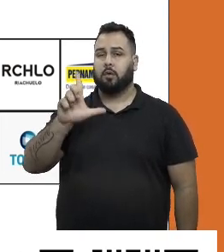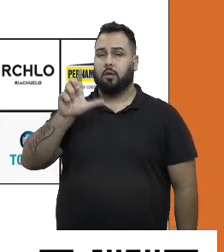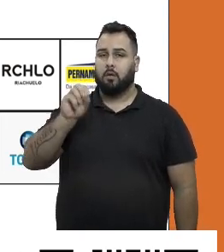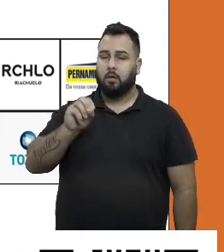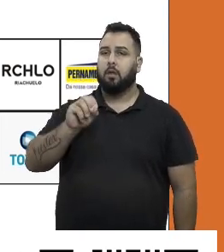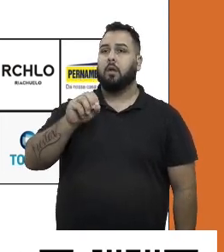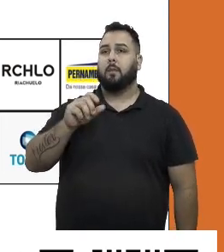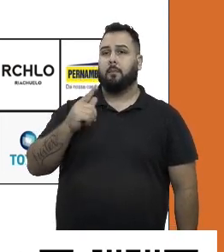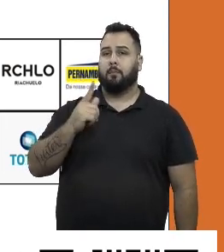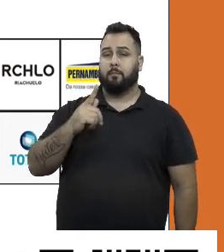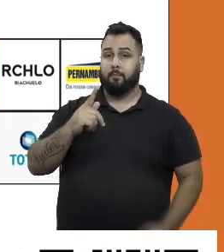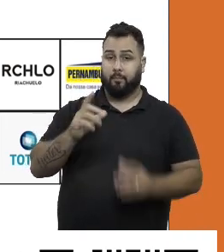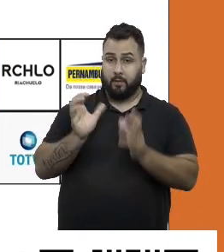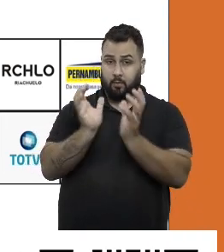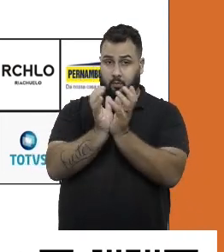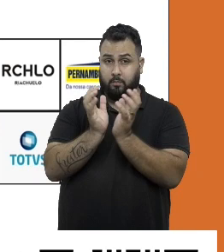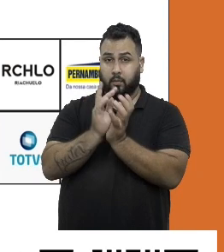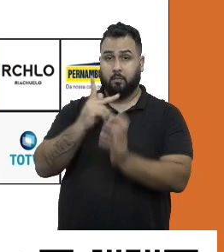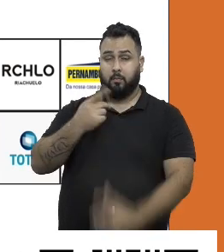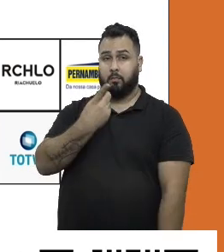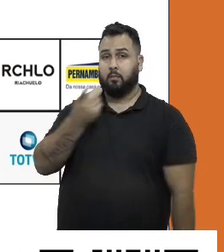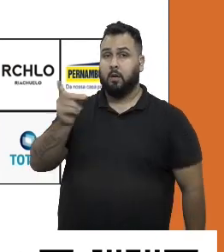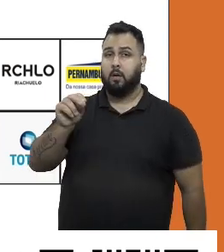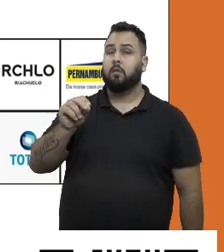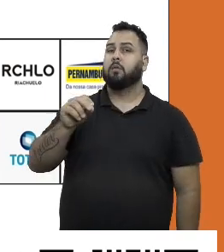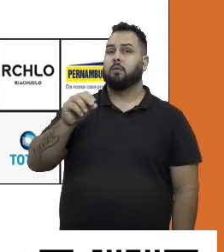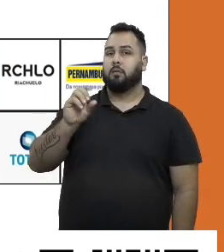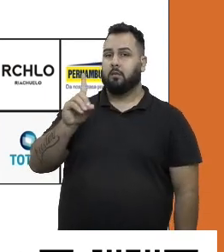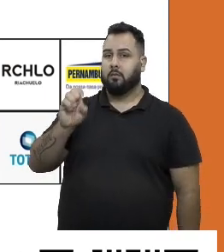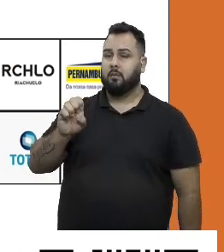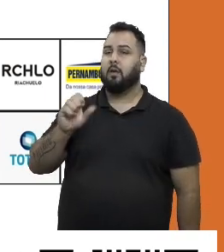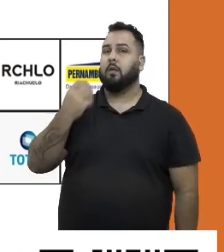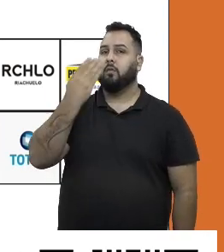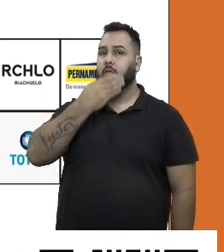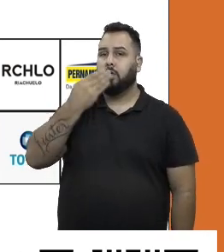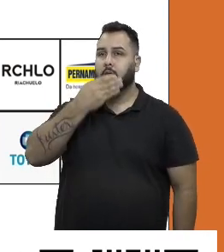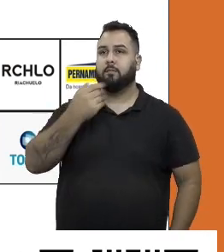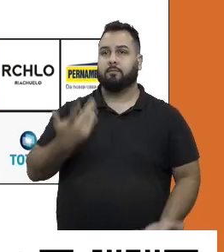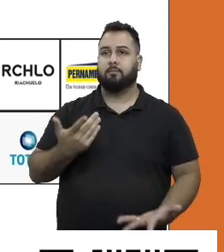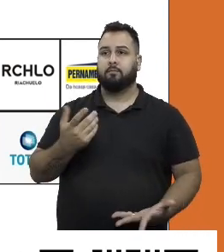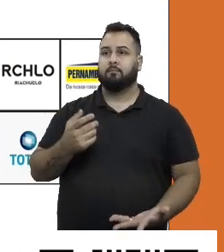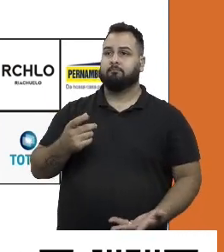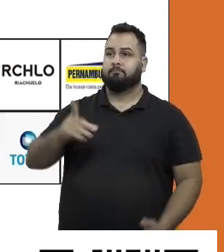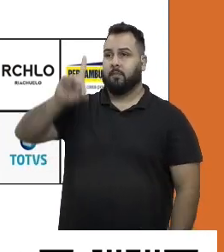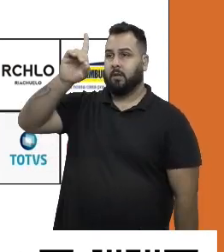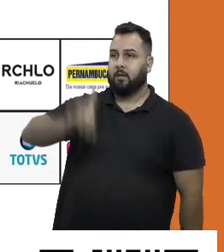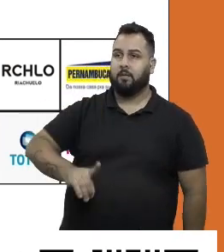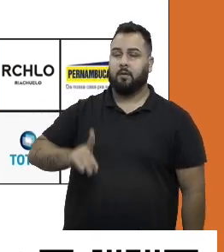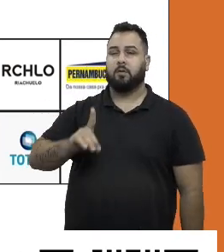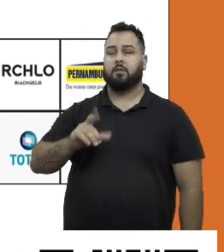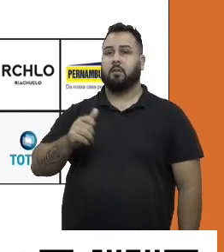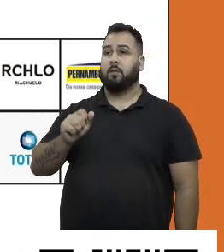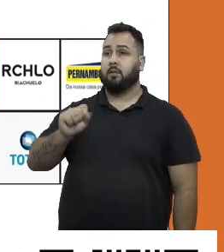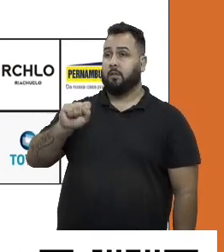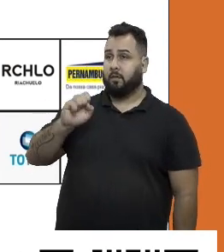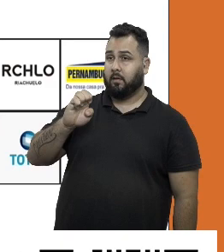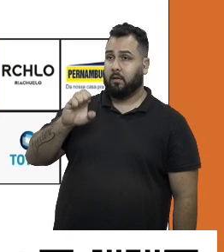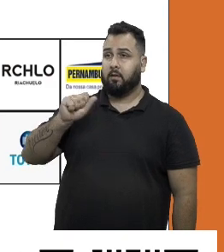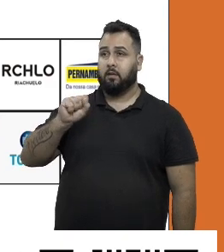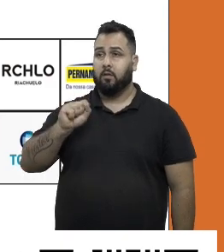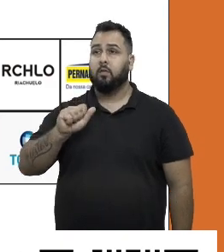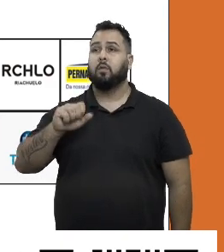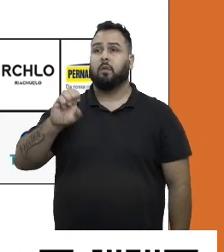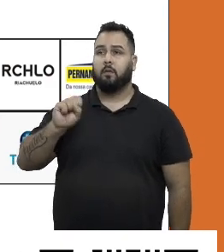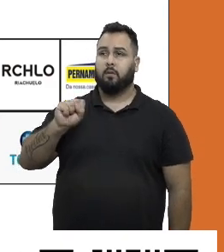Então hoje sou diretor de engenharia de solução e diretor de Sales na semana que eu vou falar um pouquinho para vocês